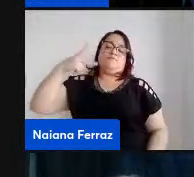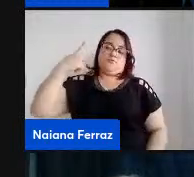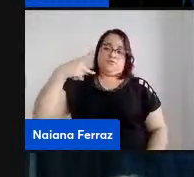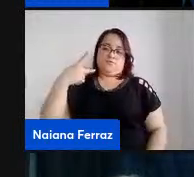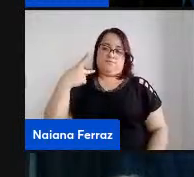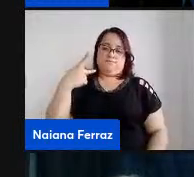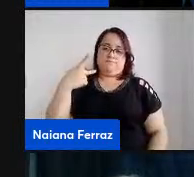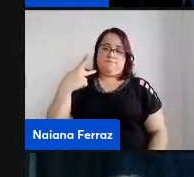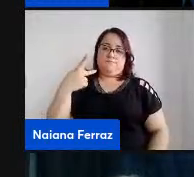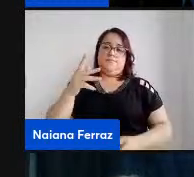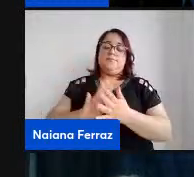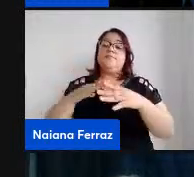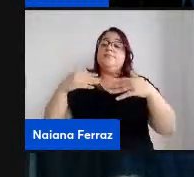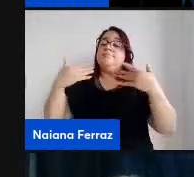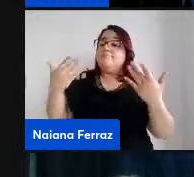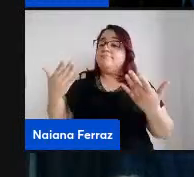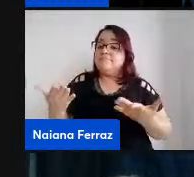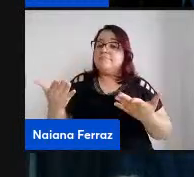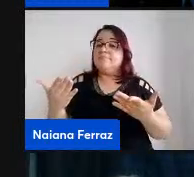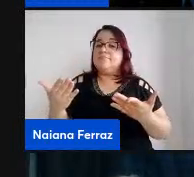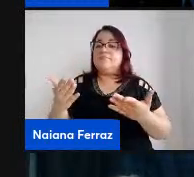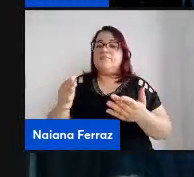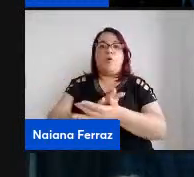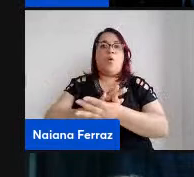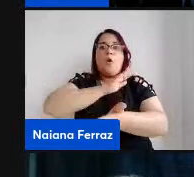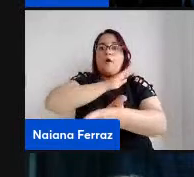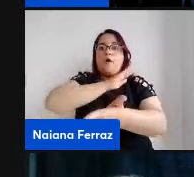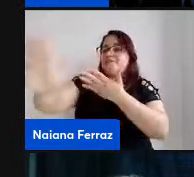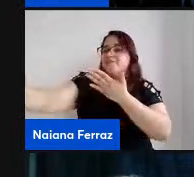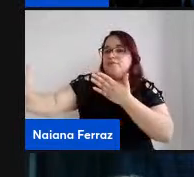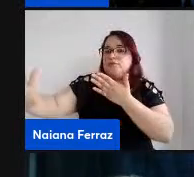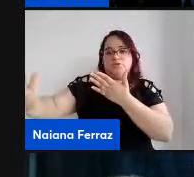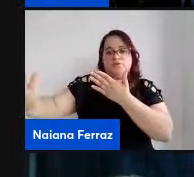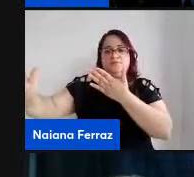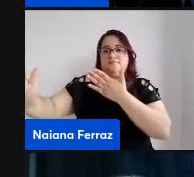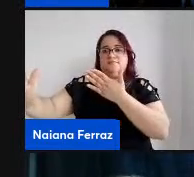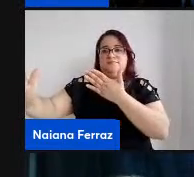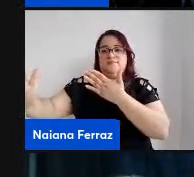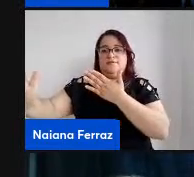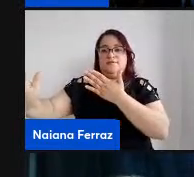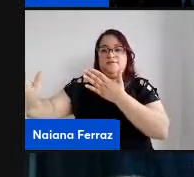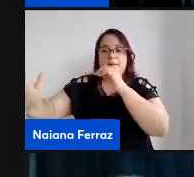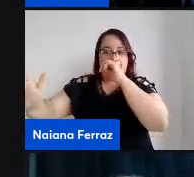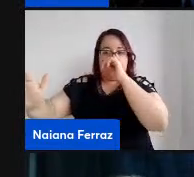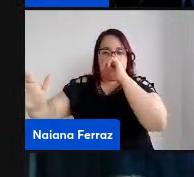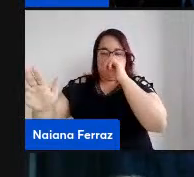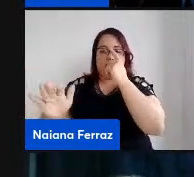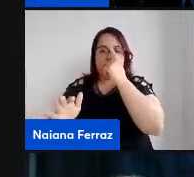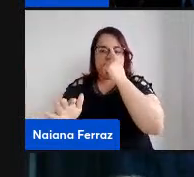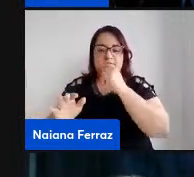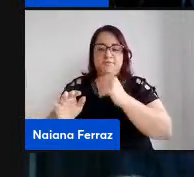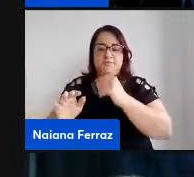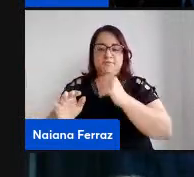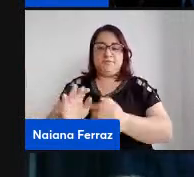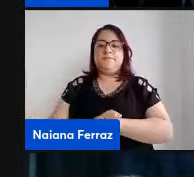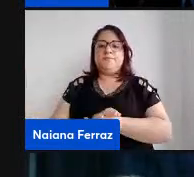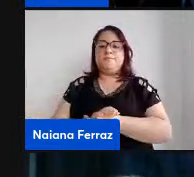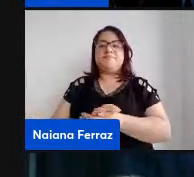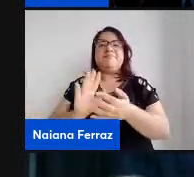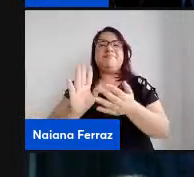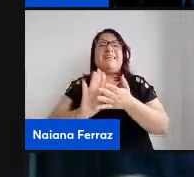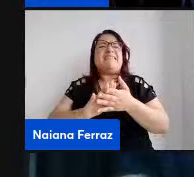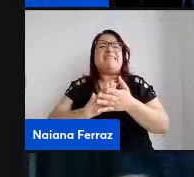Então, minha gente, fujam, por favor, vamos fugir destas interpretações